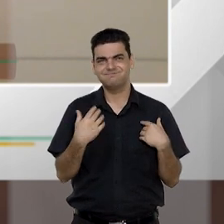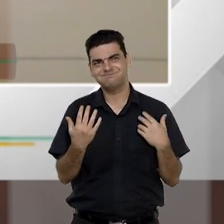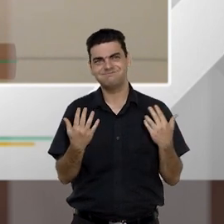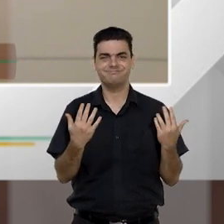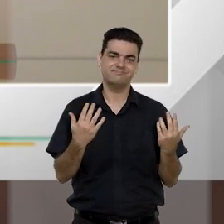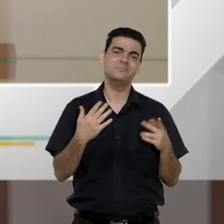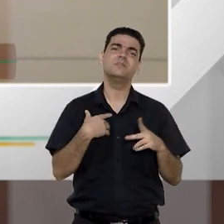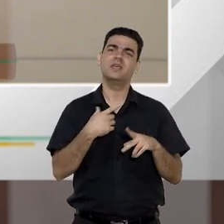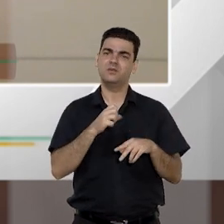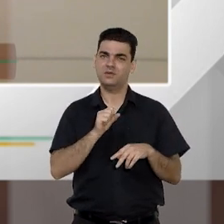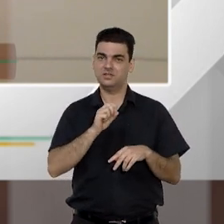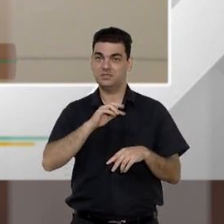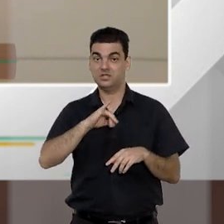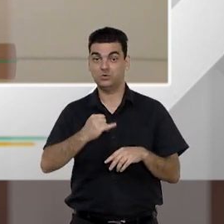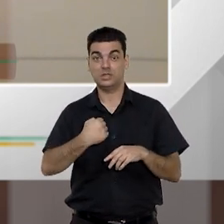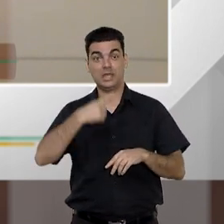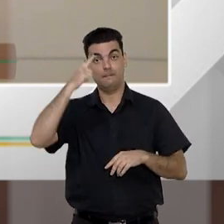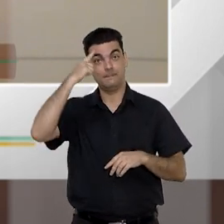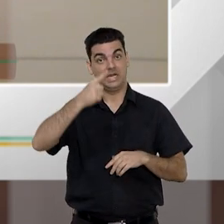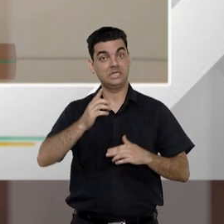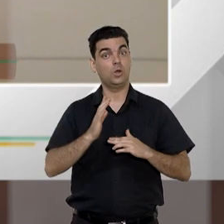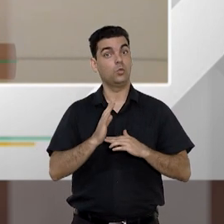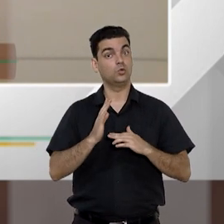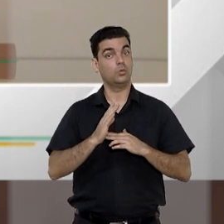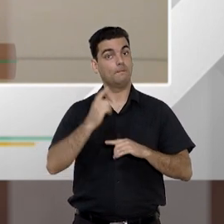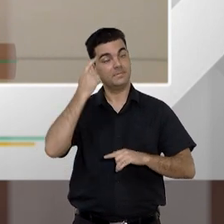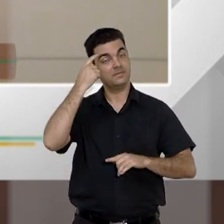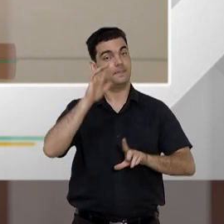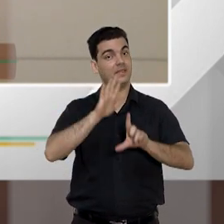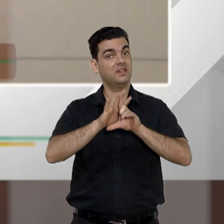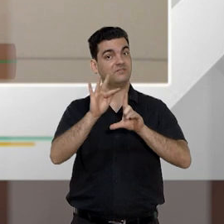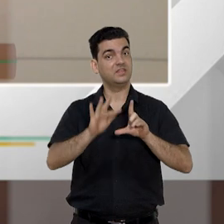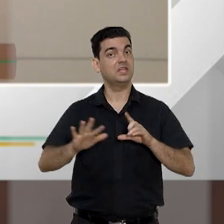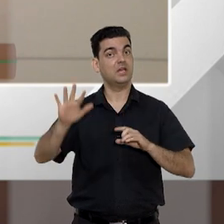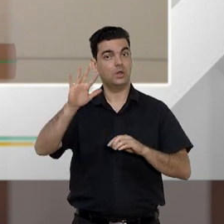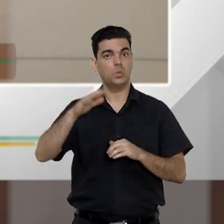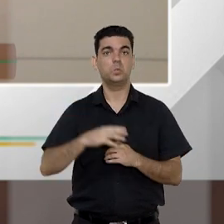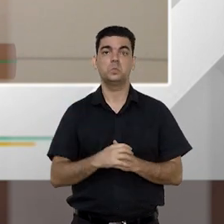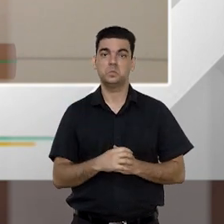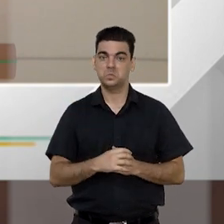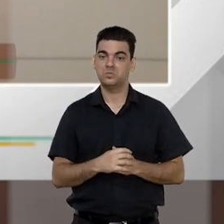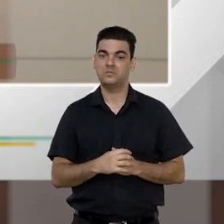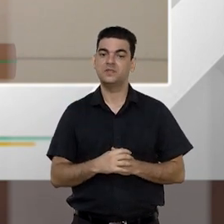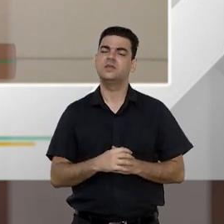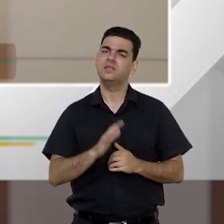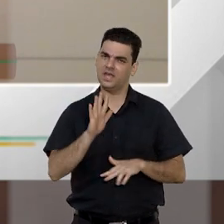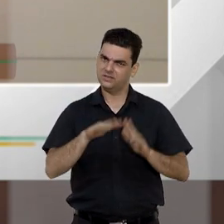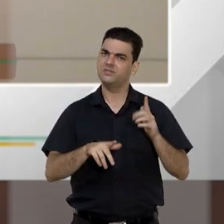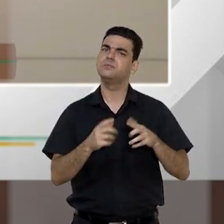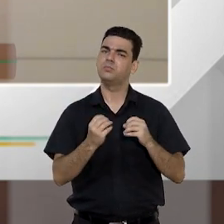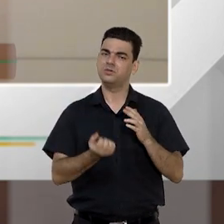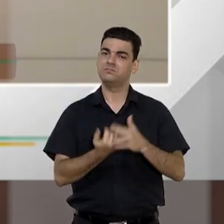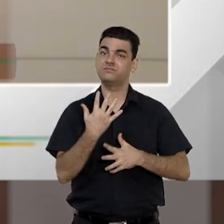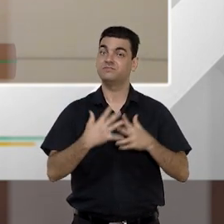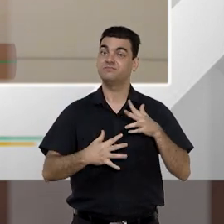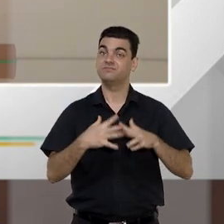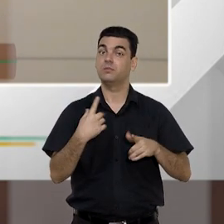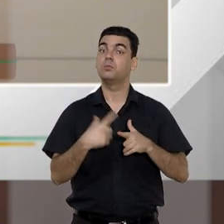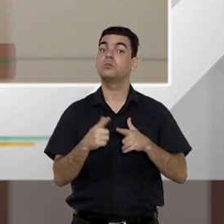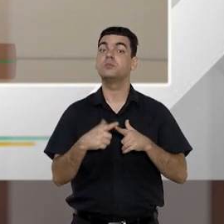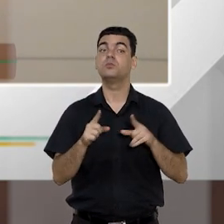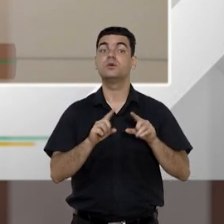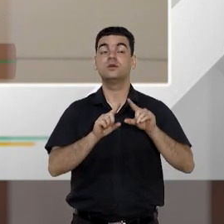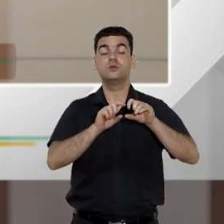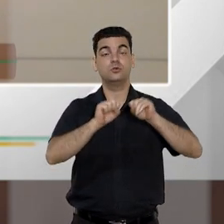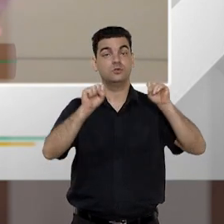mesmo tempo também temos o STJ, que dá a palavra final na interpretação da lei federal, e isso poderia sim criar alguns